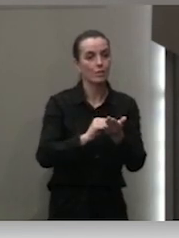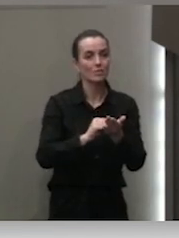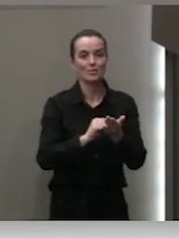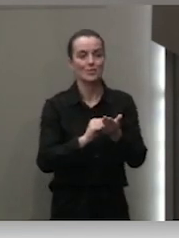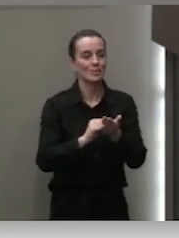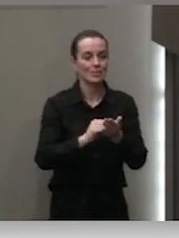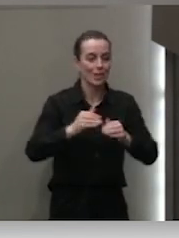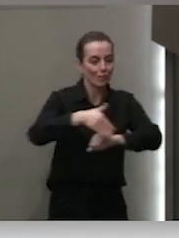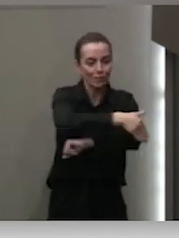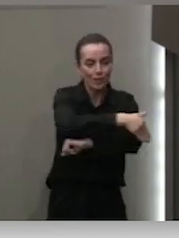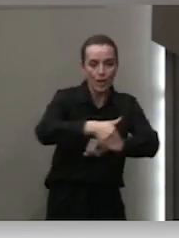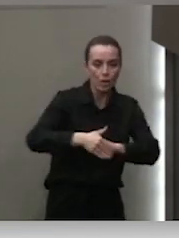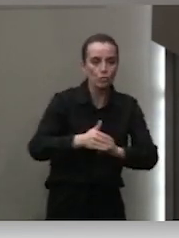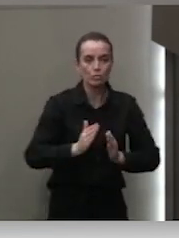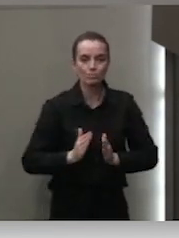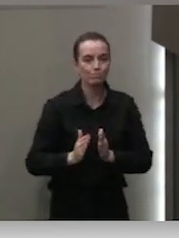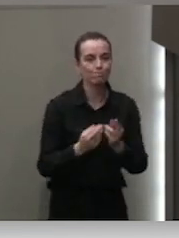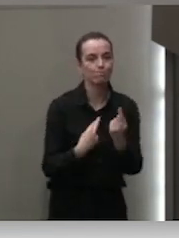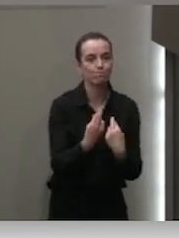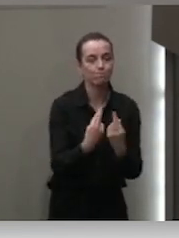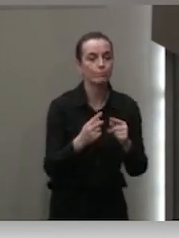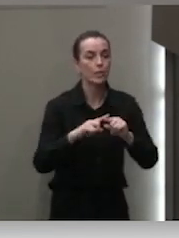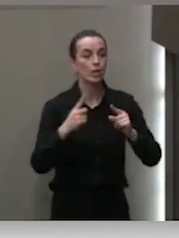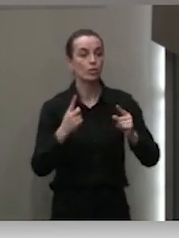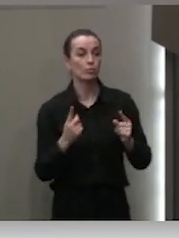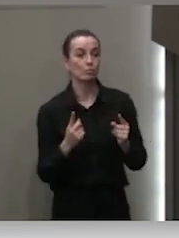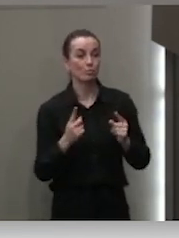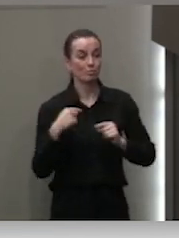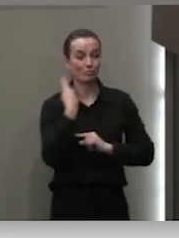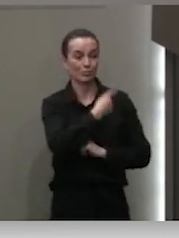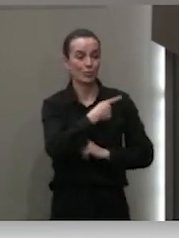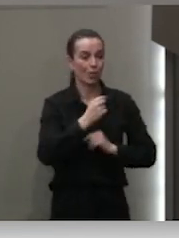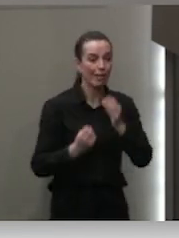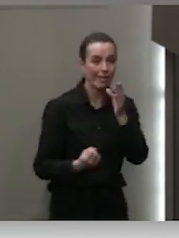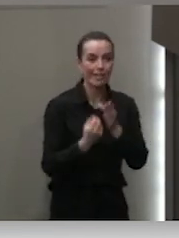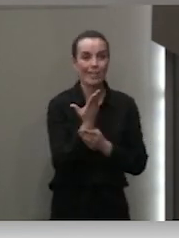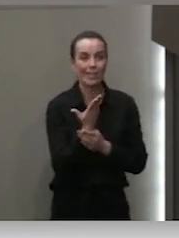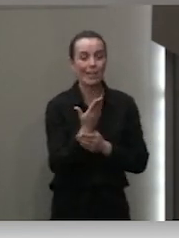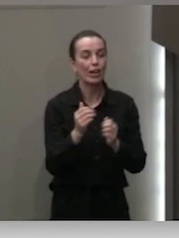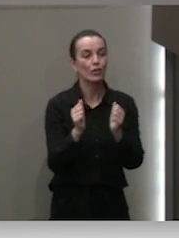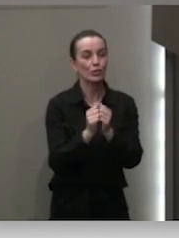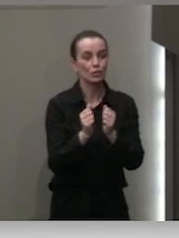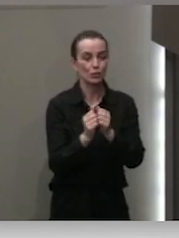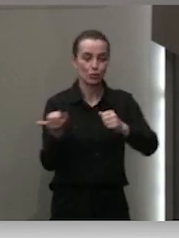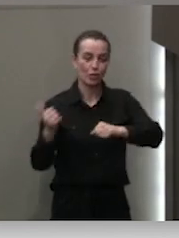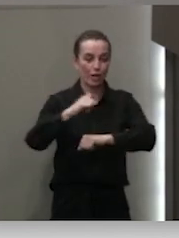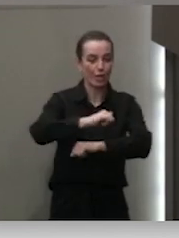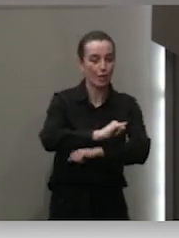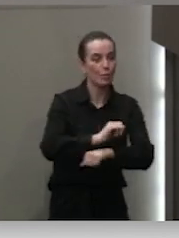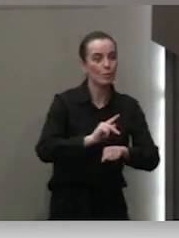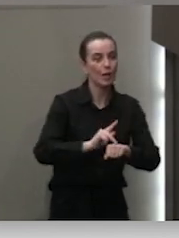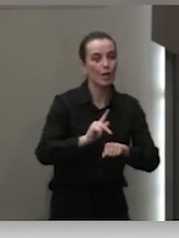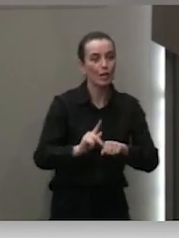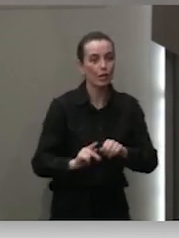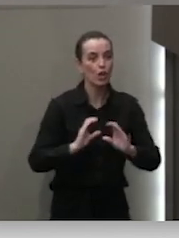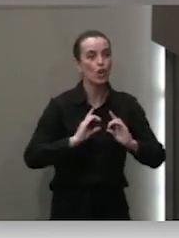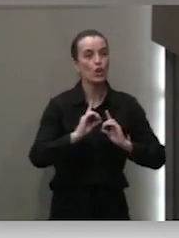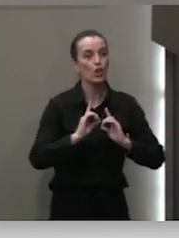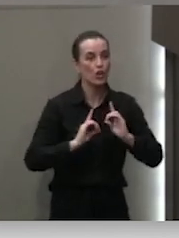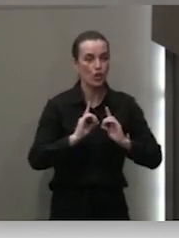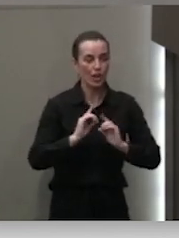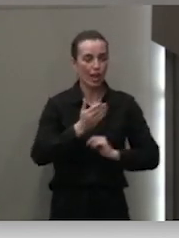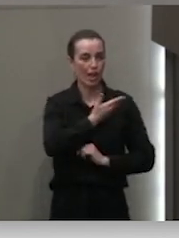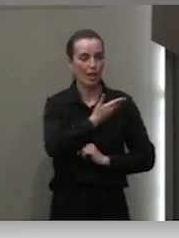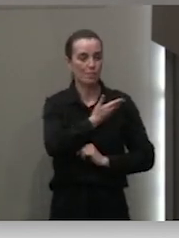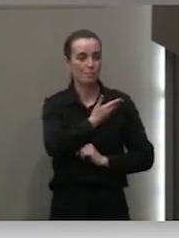chegassem até lá e aí Nós criamos uma operação no aeroporto Porto de Passo Fundo onde inclusive foi coordenada pelo meu